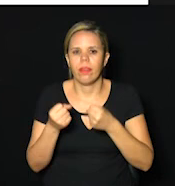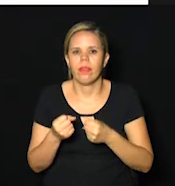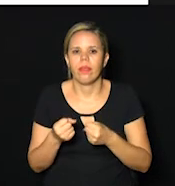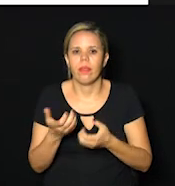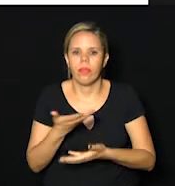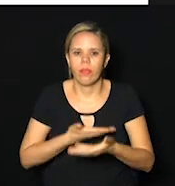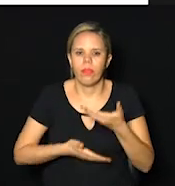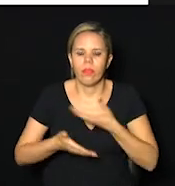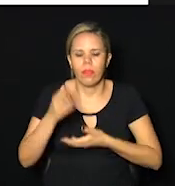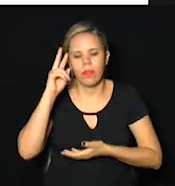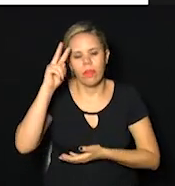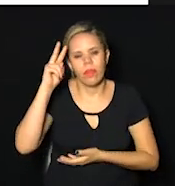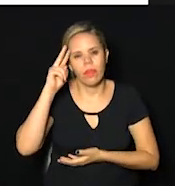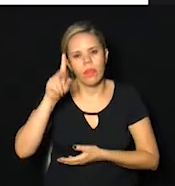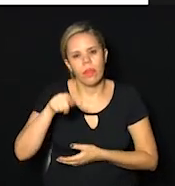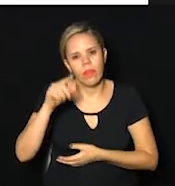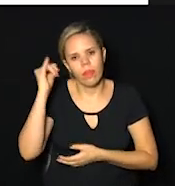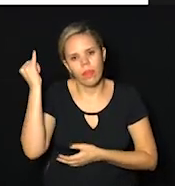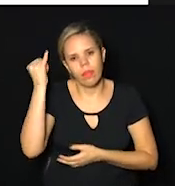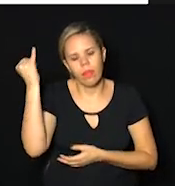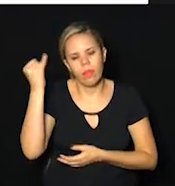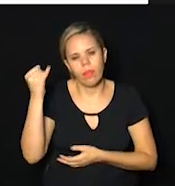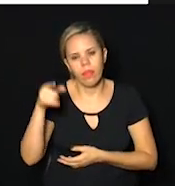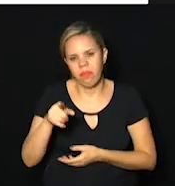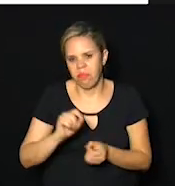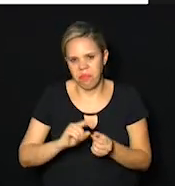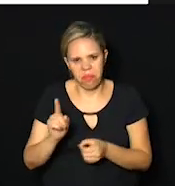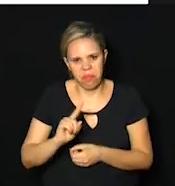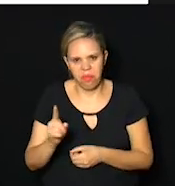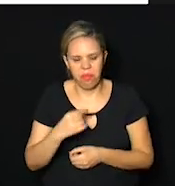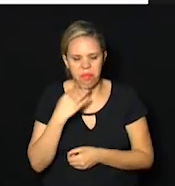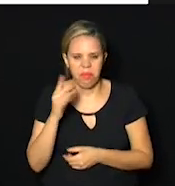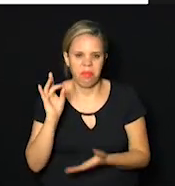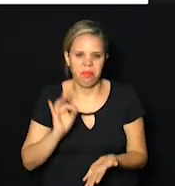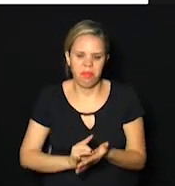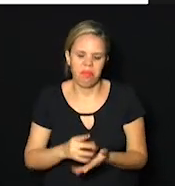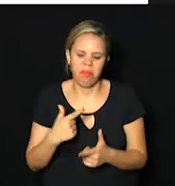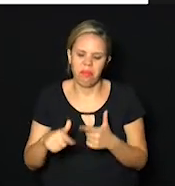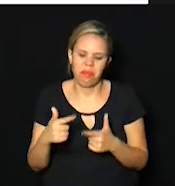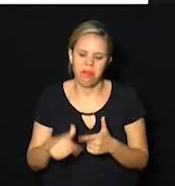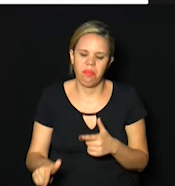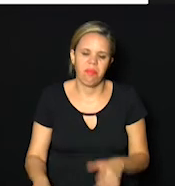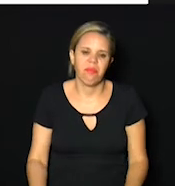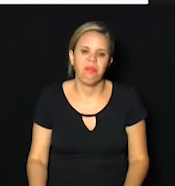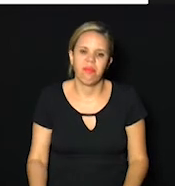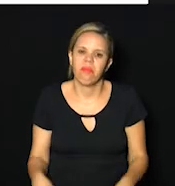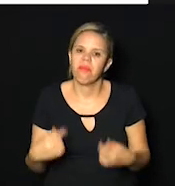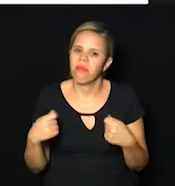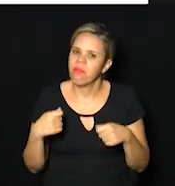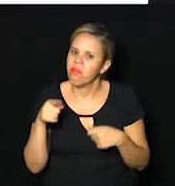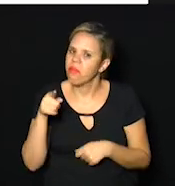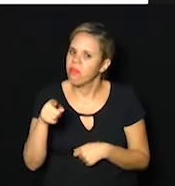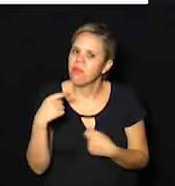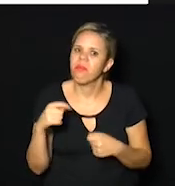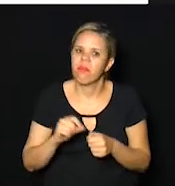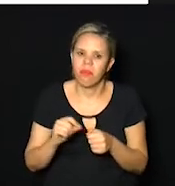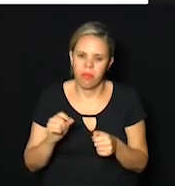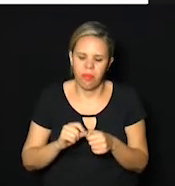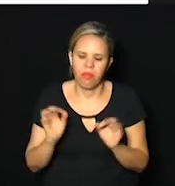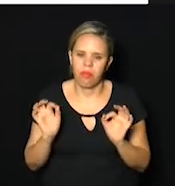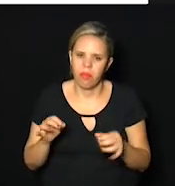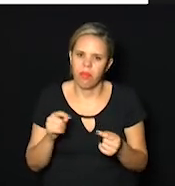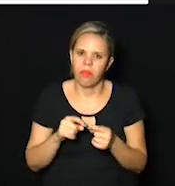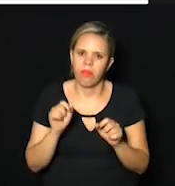Compartilha histórias? Isso é fundamental. Se você não está fazendo isso, aí realmente é um problema. Então você precisa fazer isso de forma